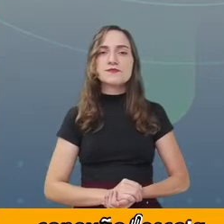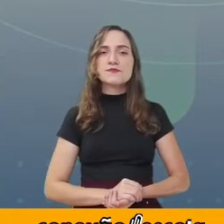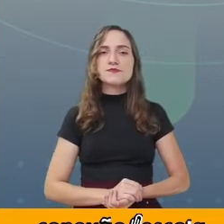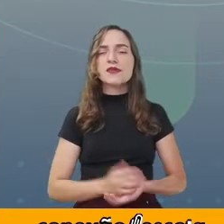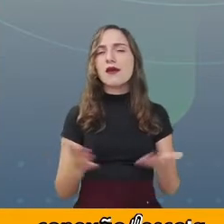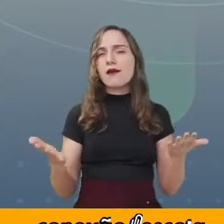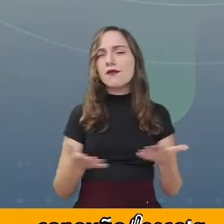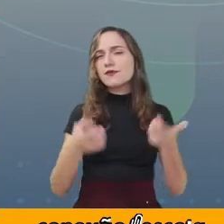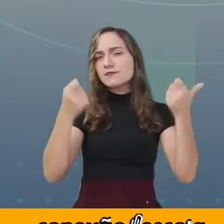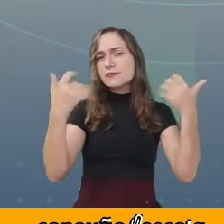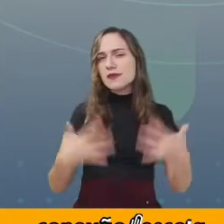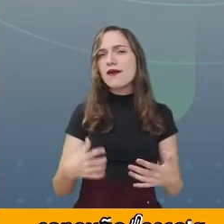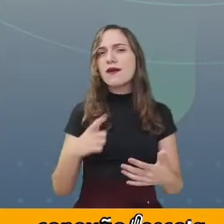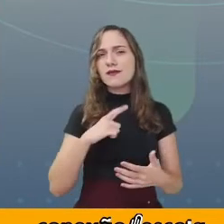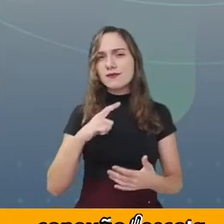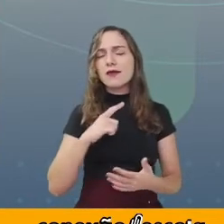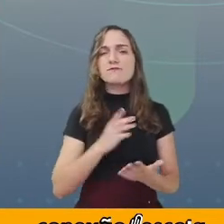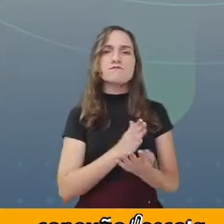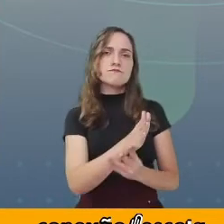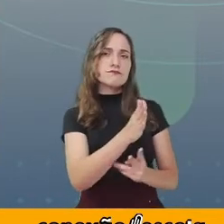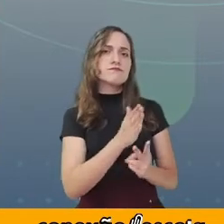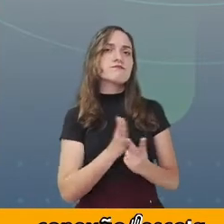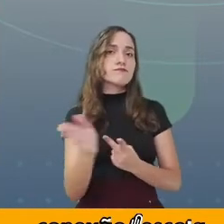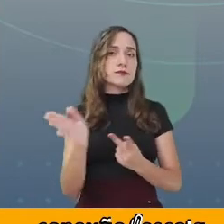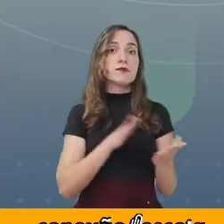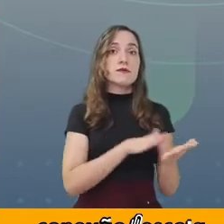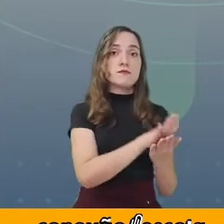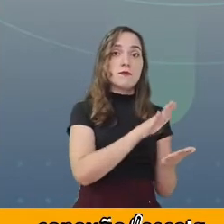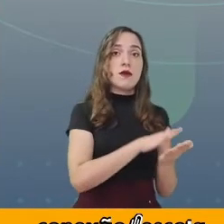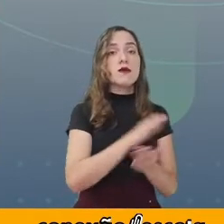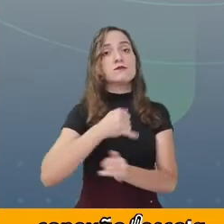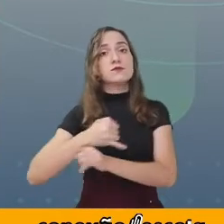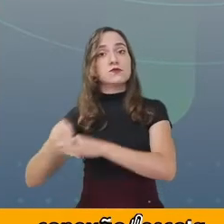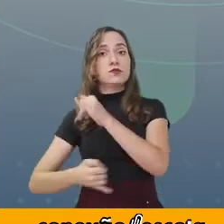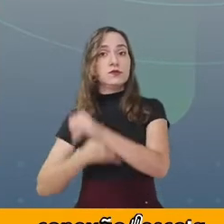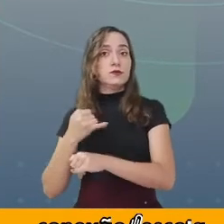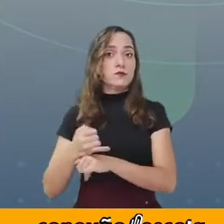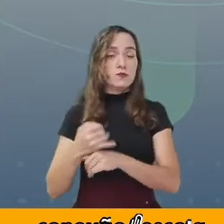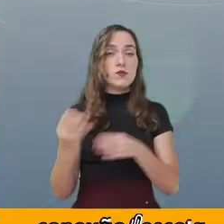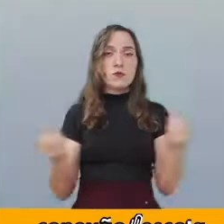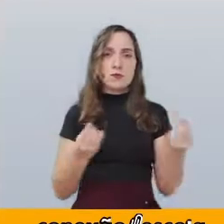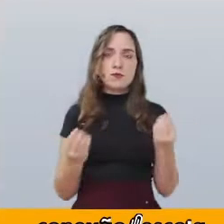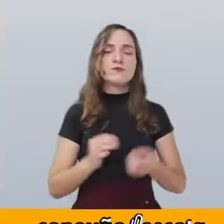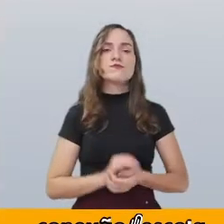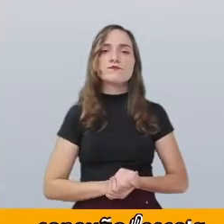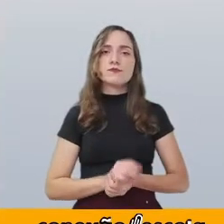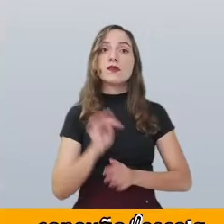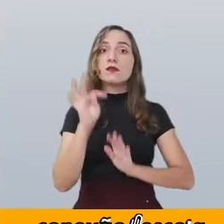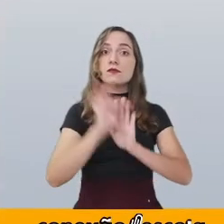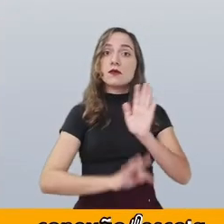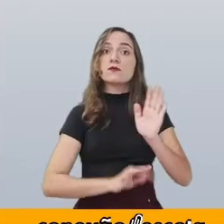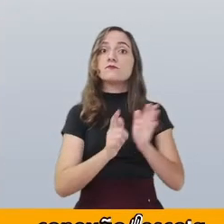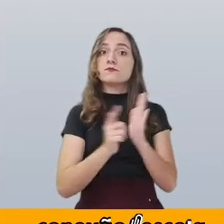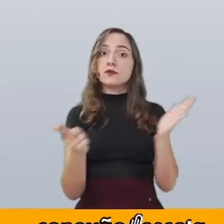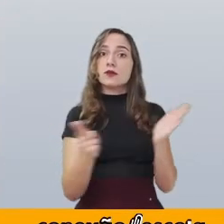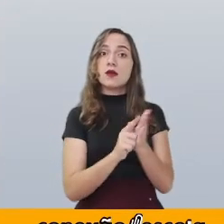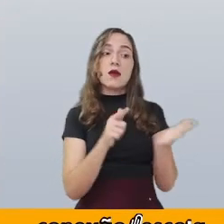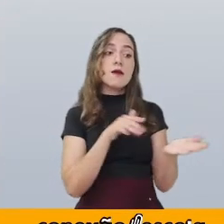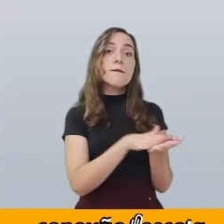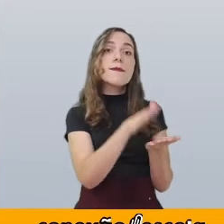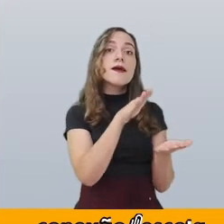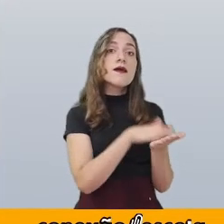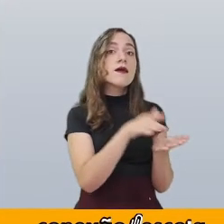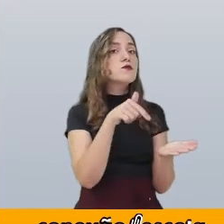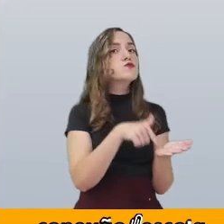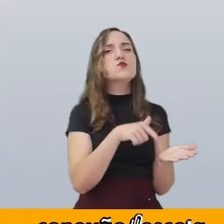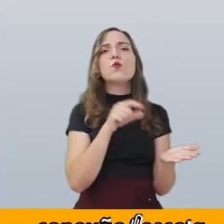Vamos falar um pouquinho dessas duas modalidades, impresso e digital. O texto jornalístico impresso é